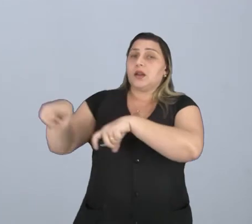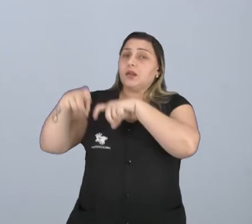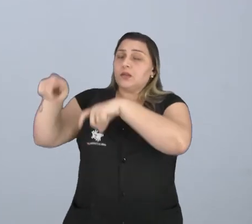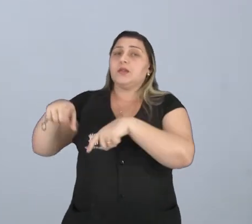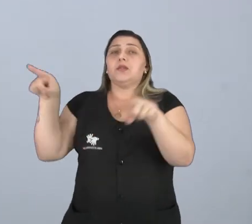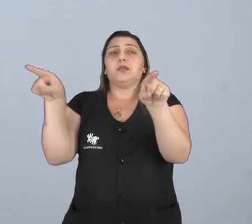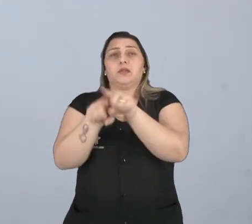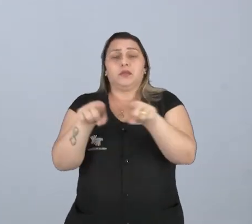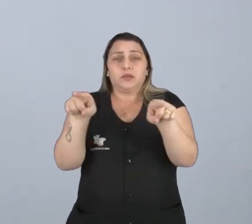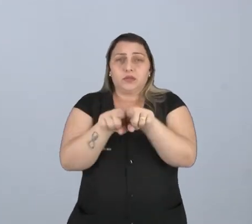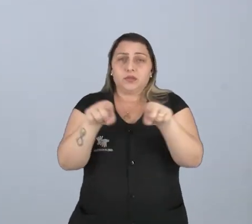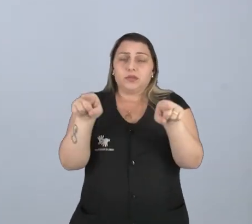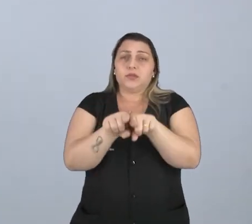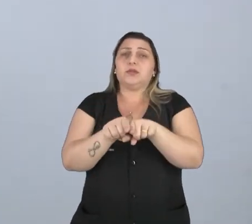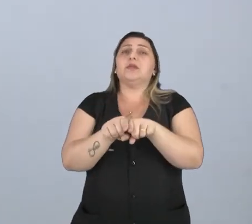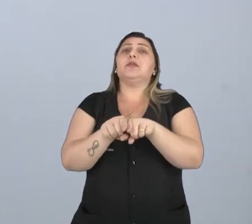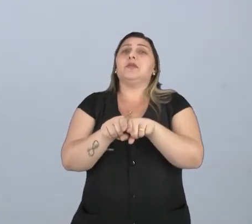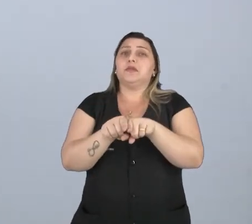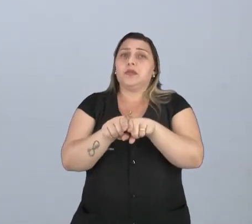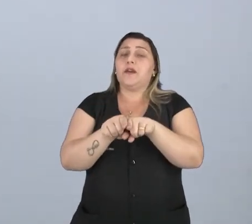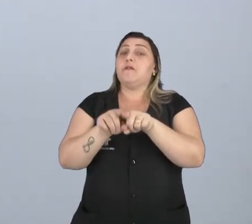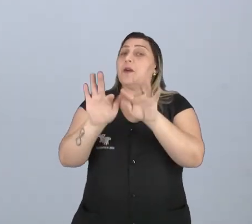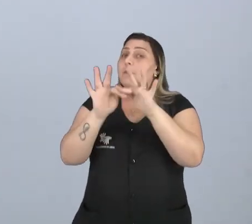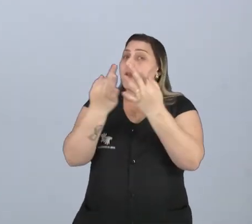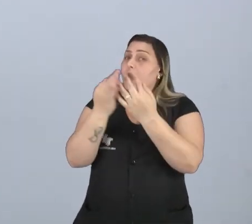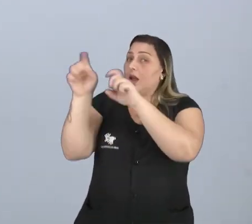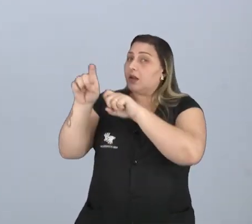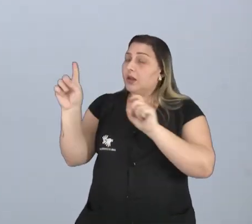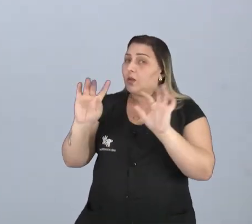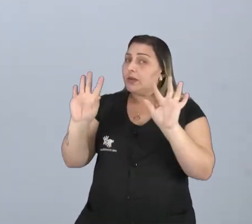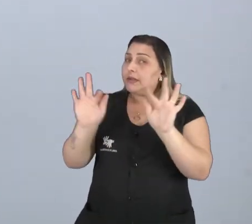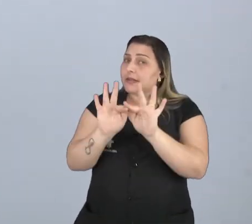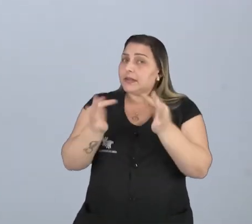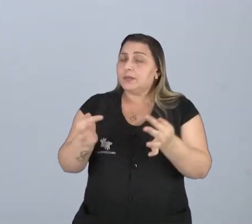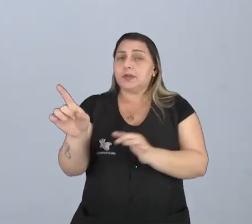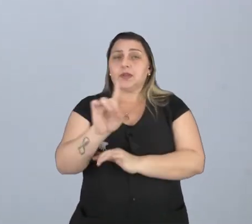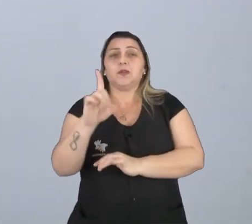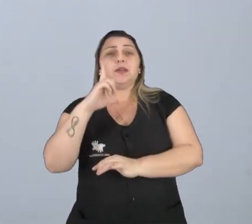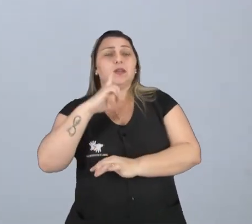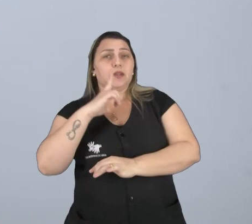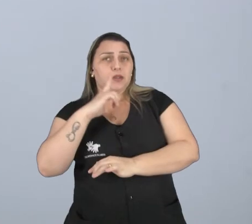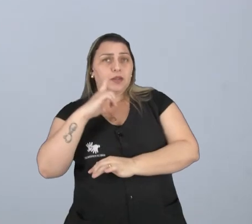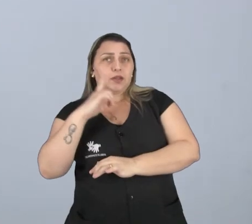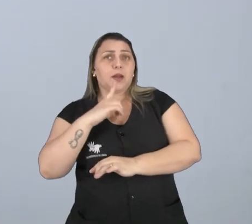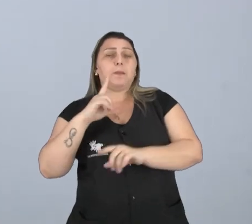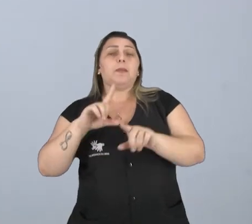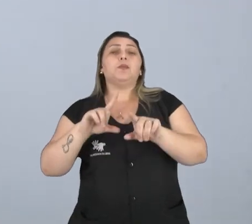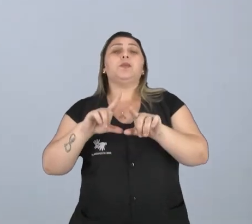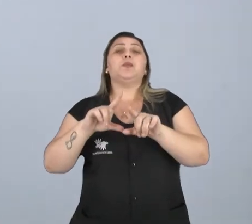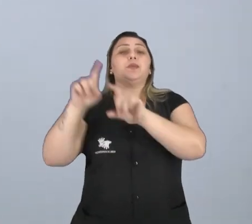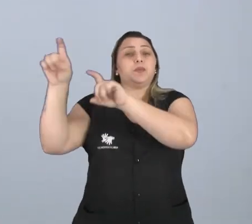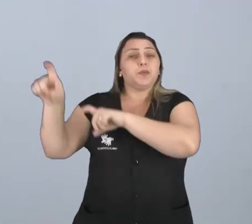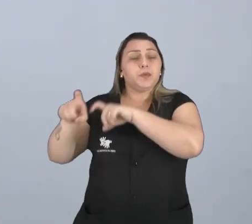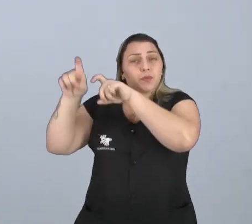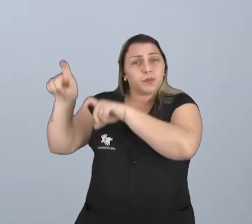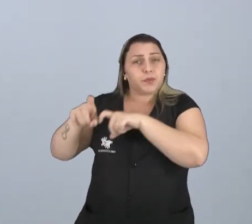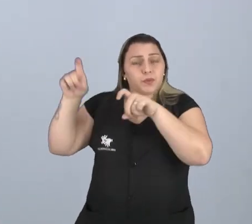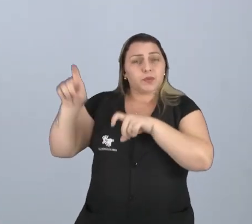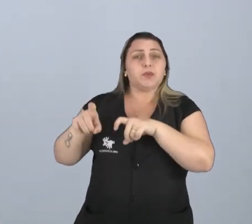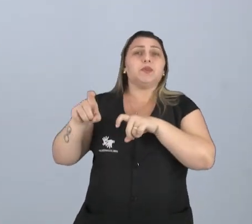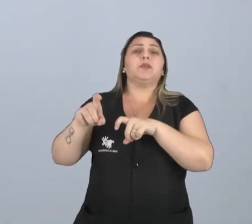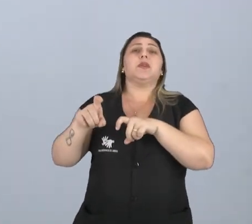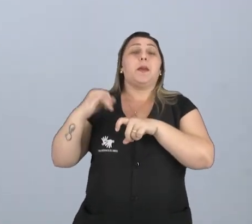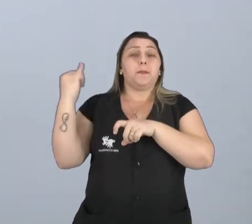também, a agricultura de larga escala, não é a agricultura familiar, que essa sim tem benefícios, tá? Mas a agricultura de larga escala, apesar de ela